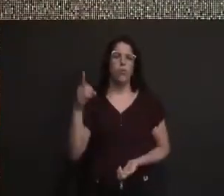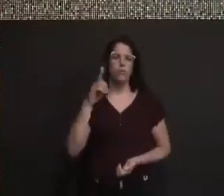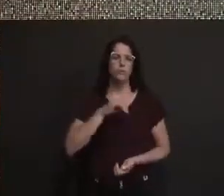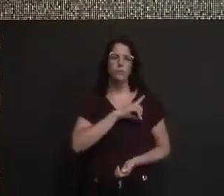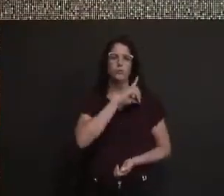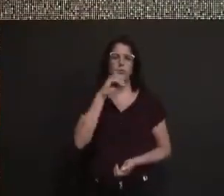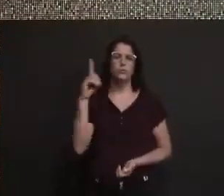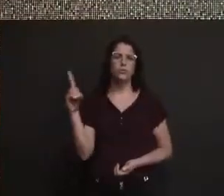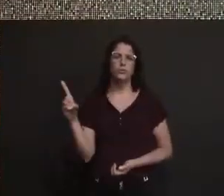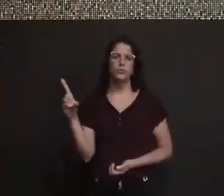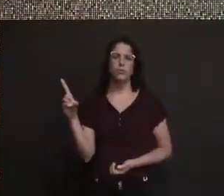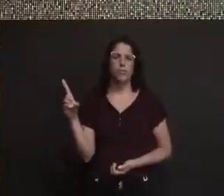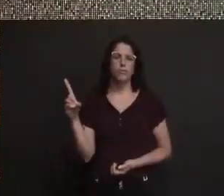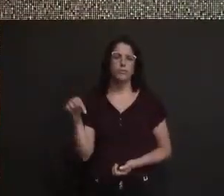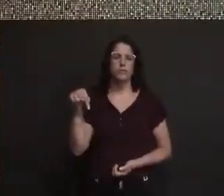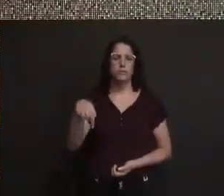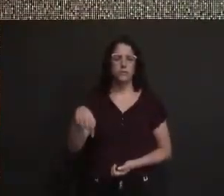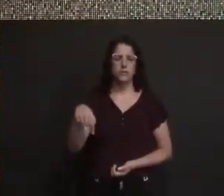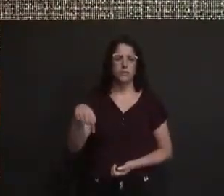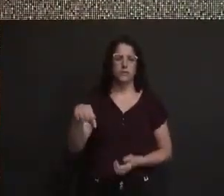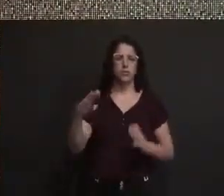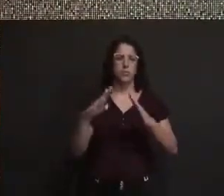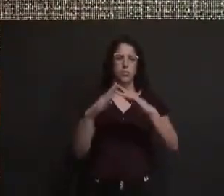Vê que essa casa é um exército.